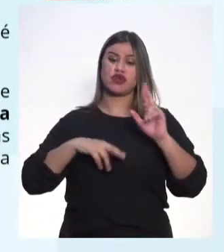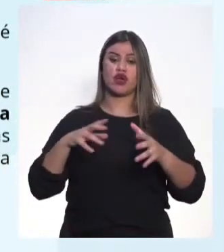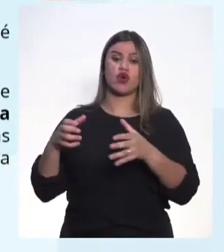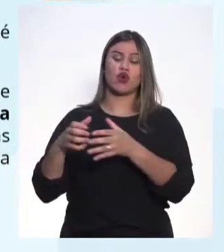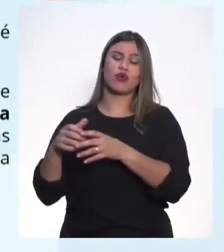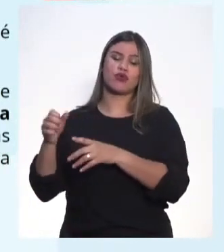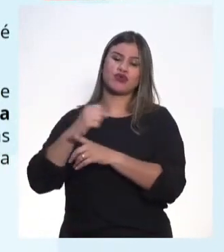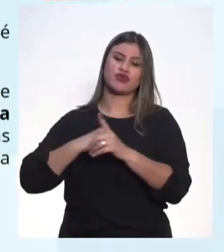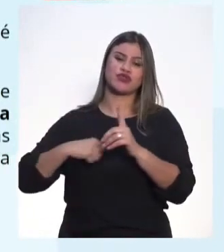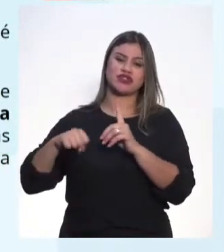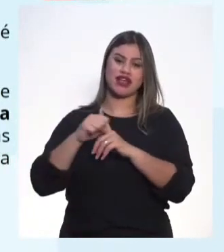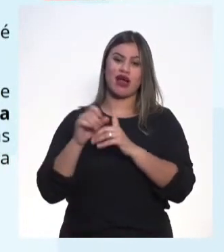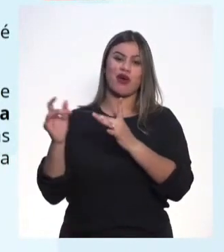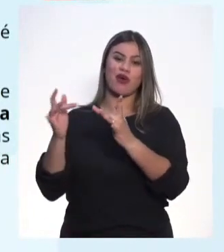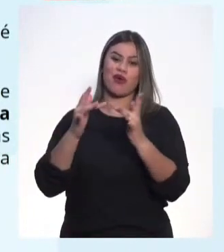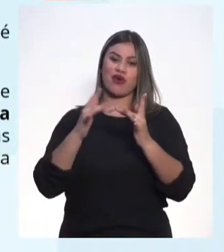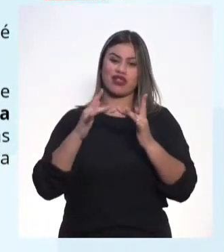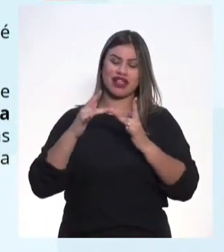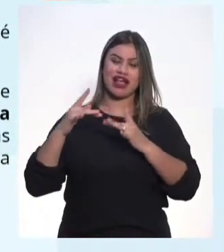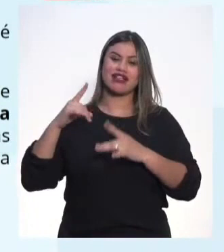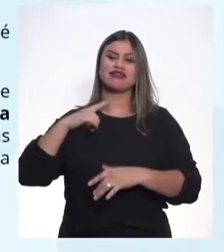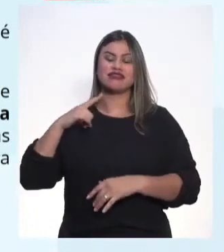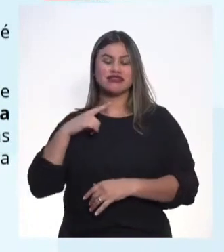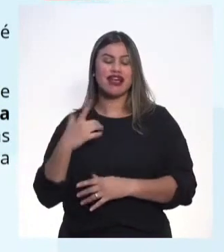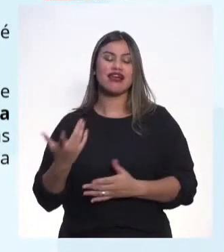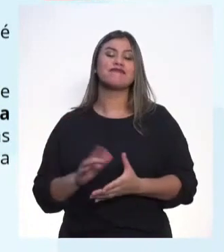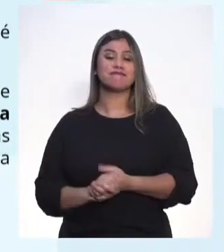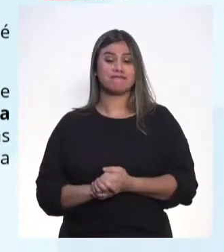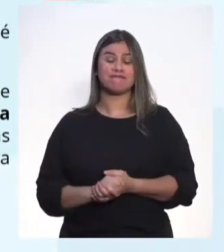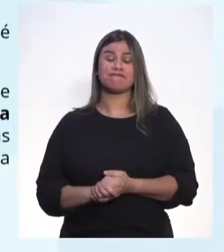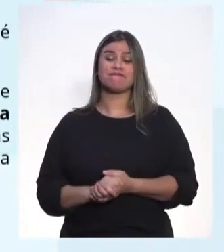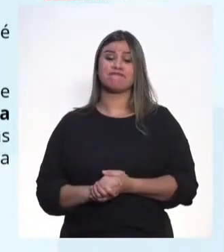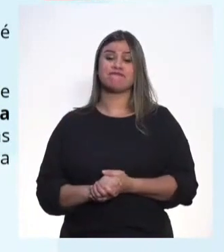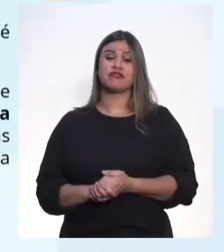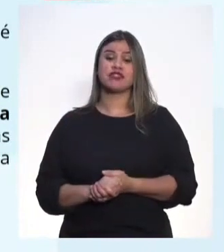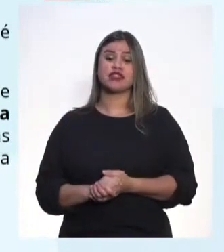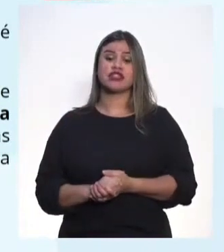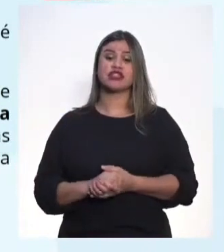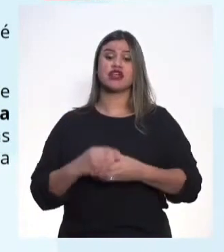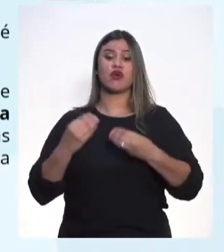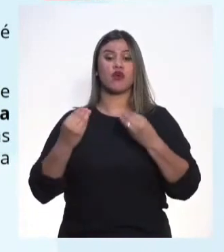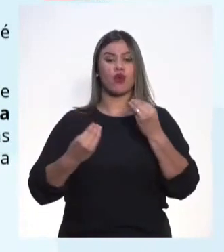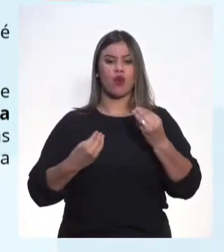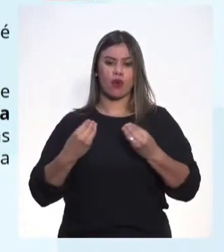nós estabelecemos contato dentro da sociedade. Ou seja, a nossa